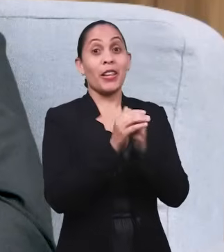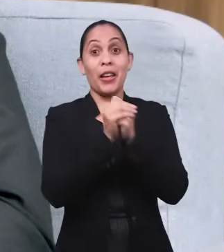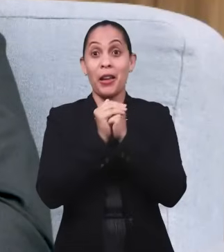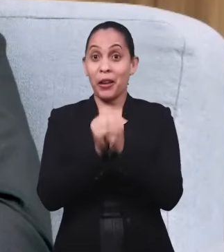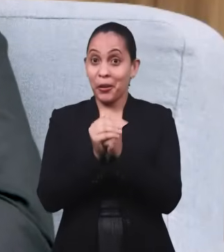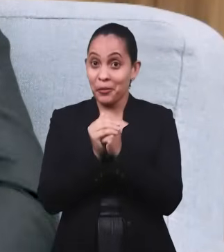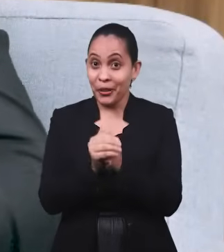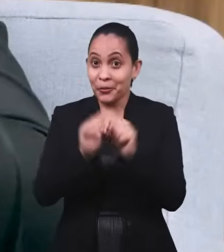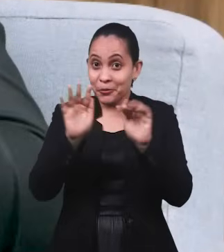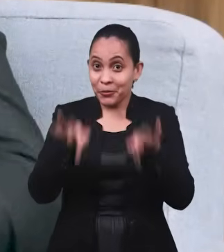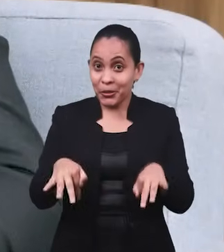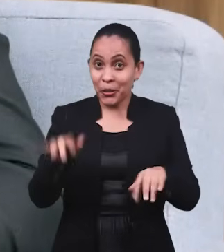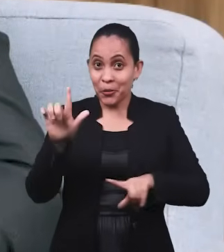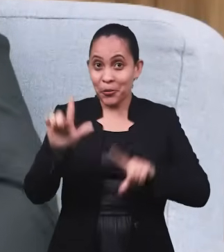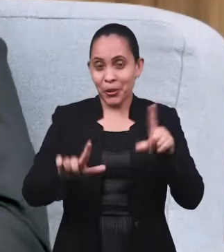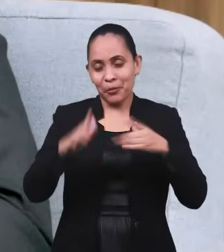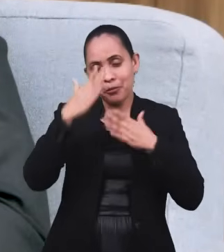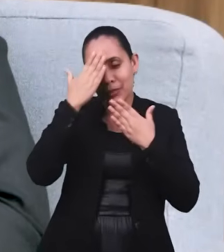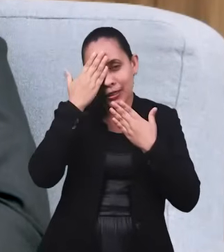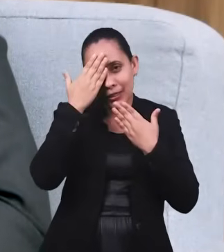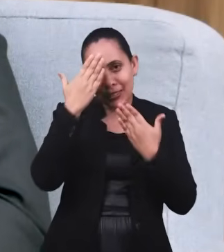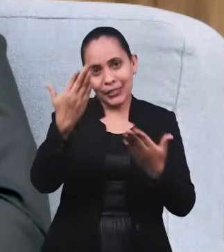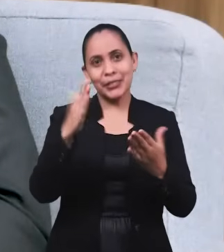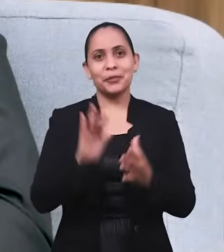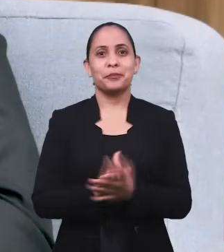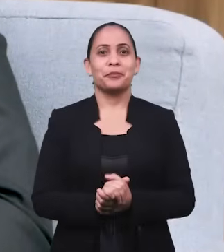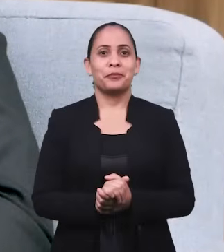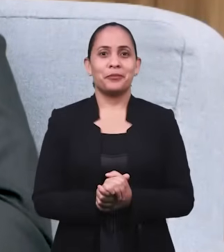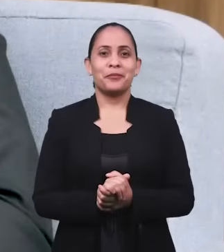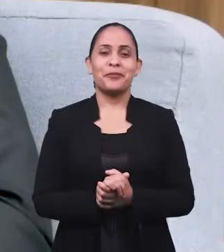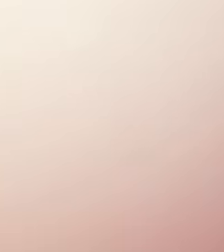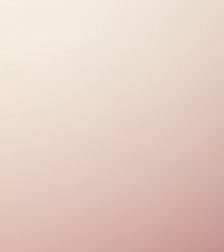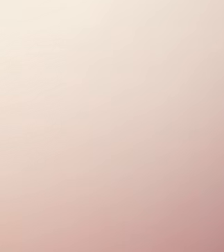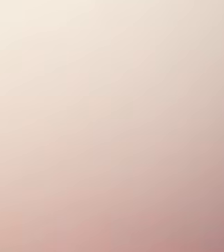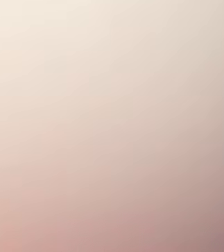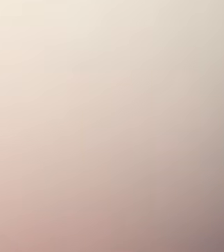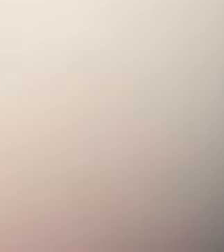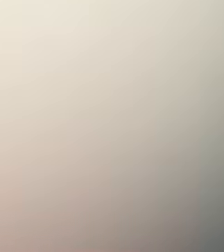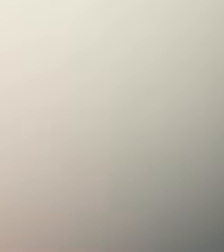do nosso programa, agradecemos a sua participação e até breve.